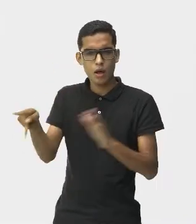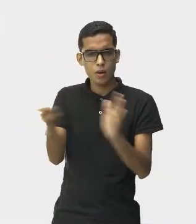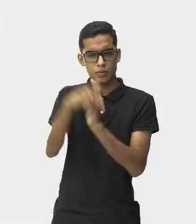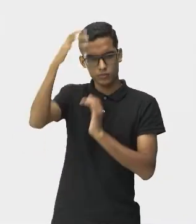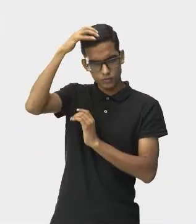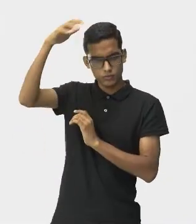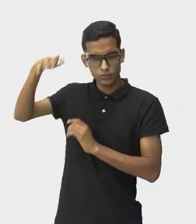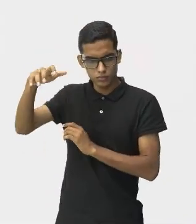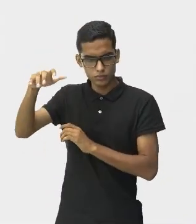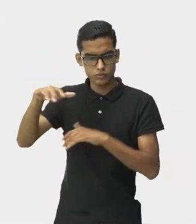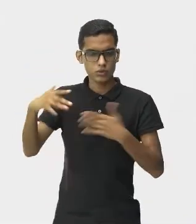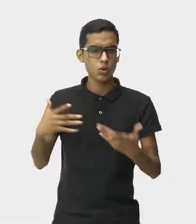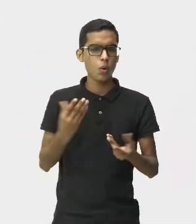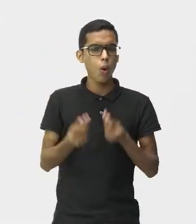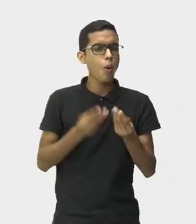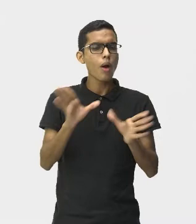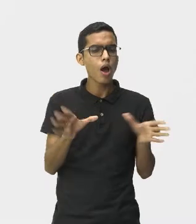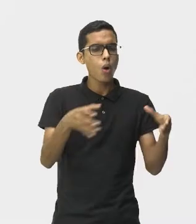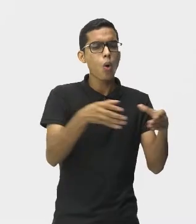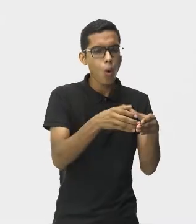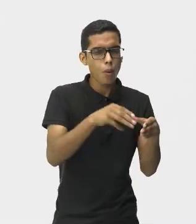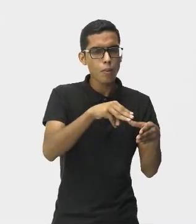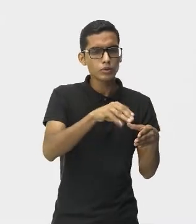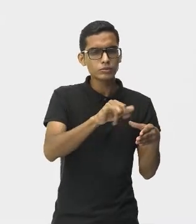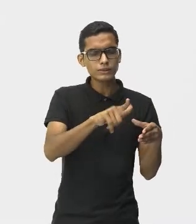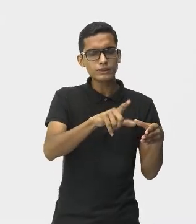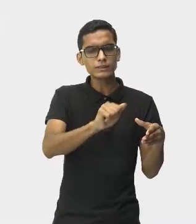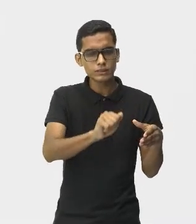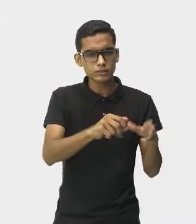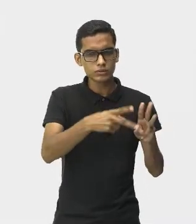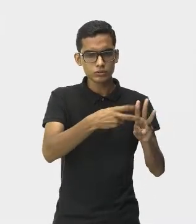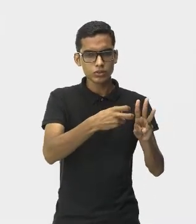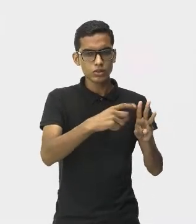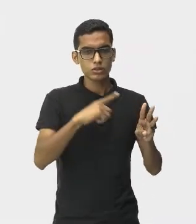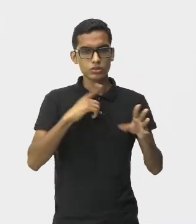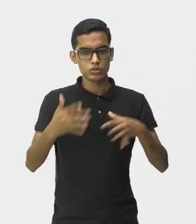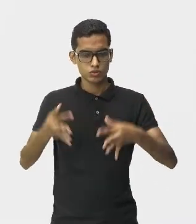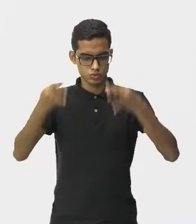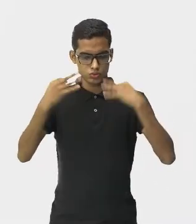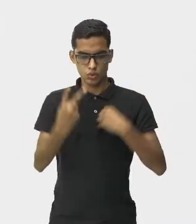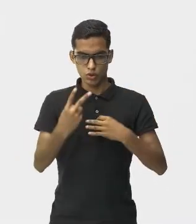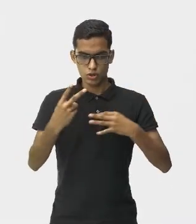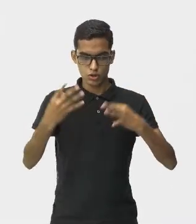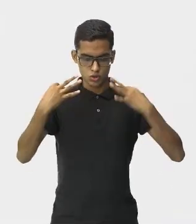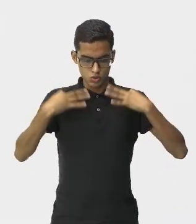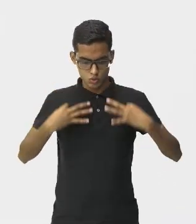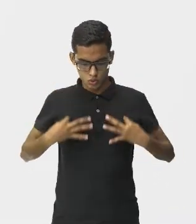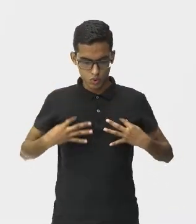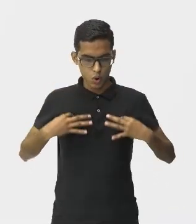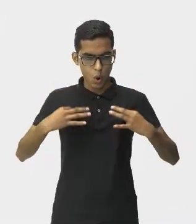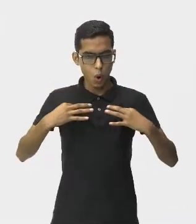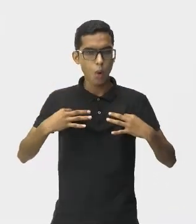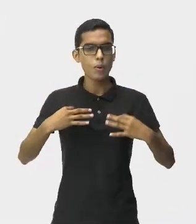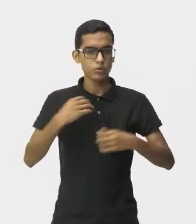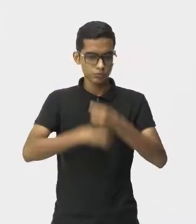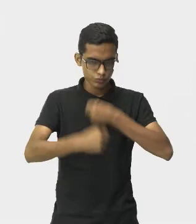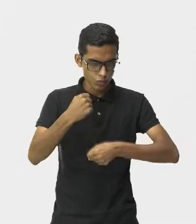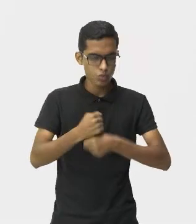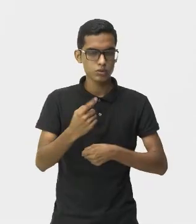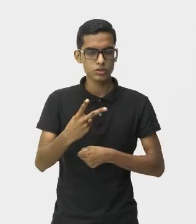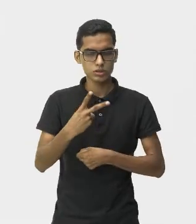de milícia dos índios. Receberiam 2 uniformes por ano, que constarão de